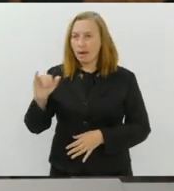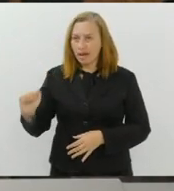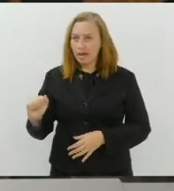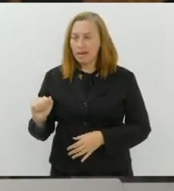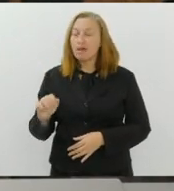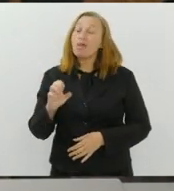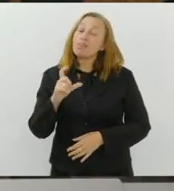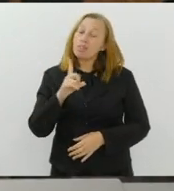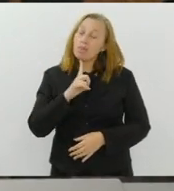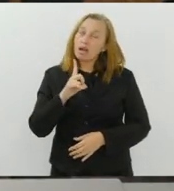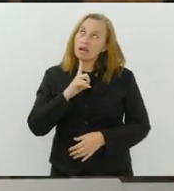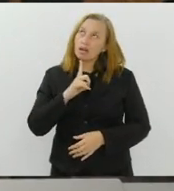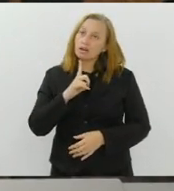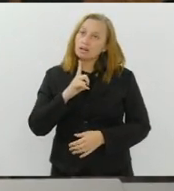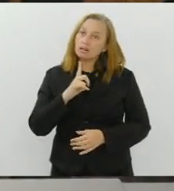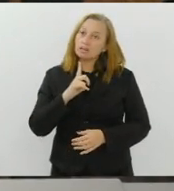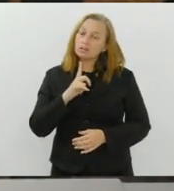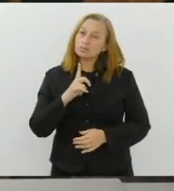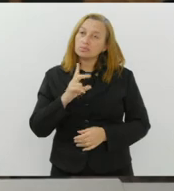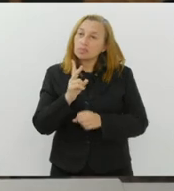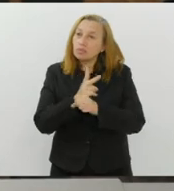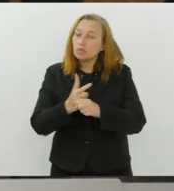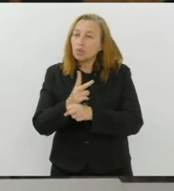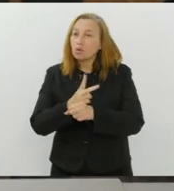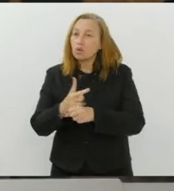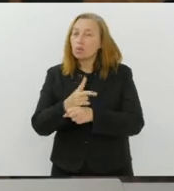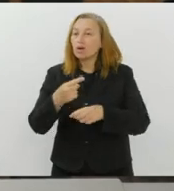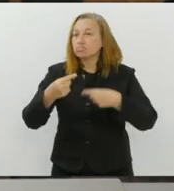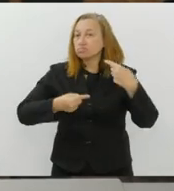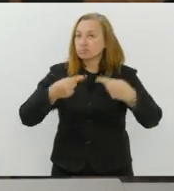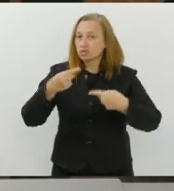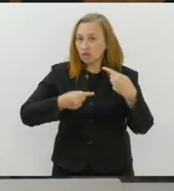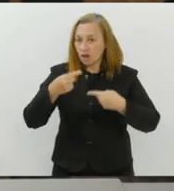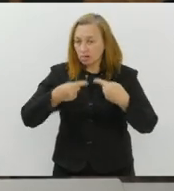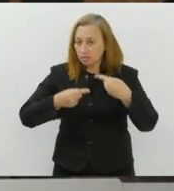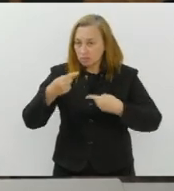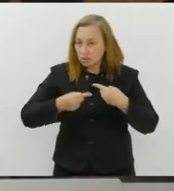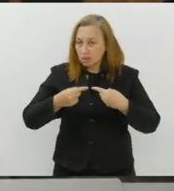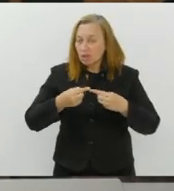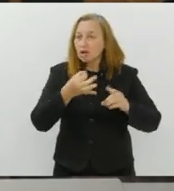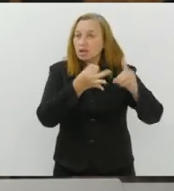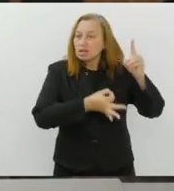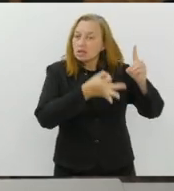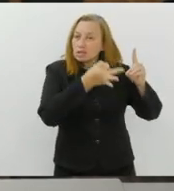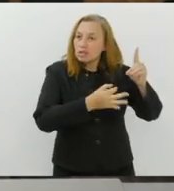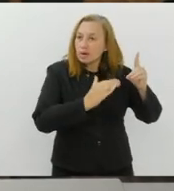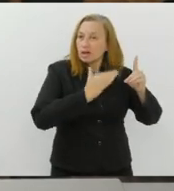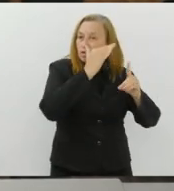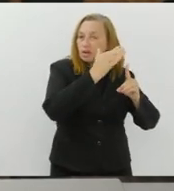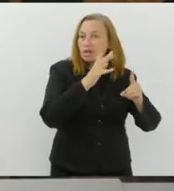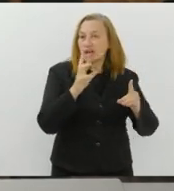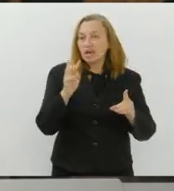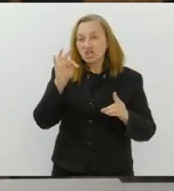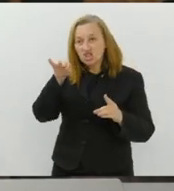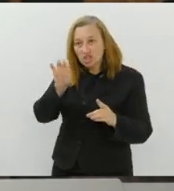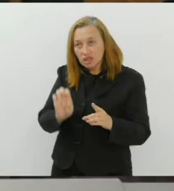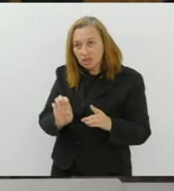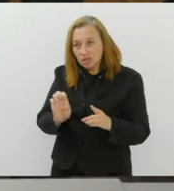tem buscado abrir esse diálogo. A desembargadora Regina